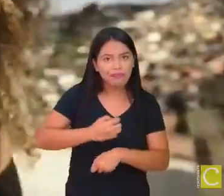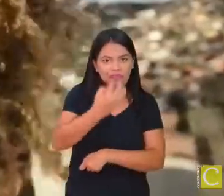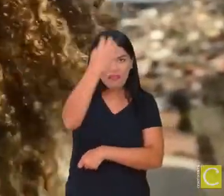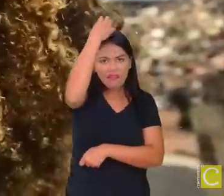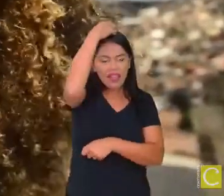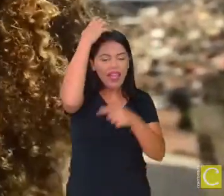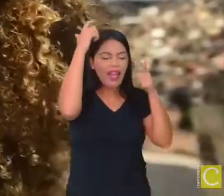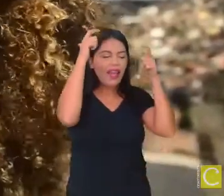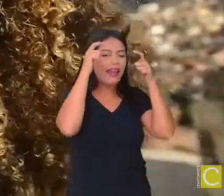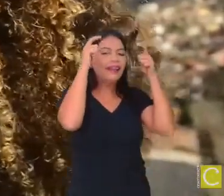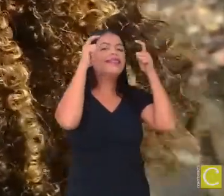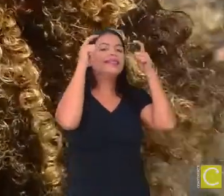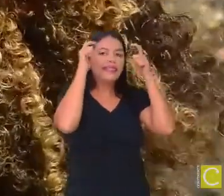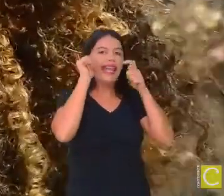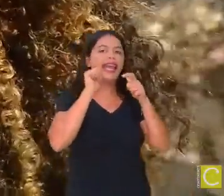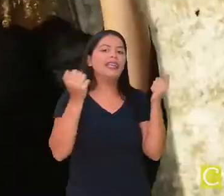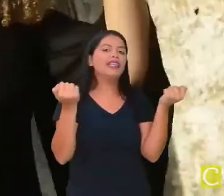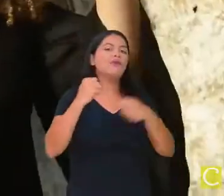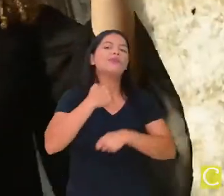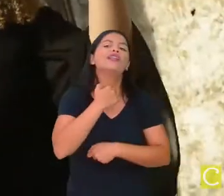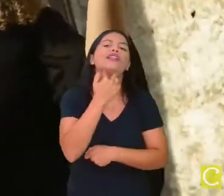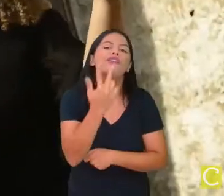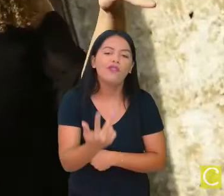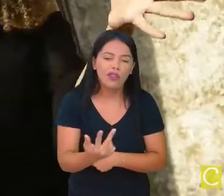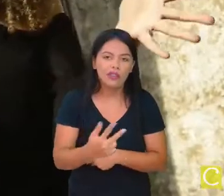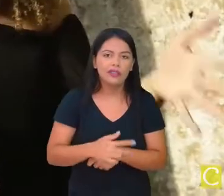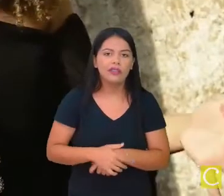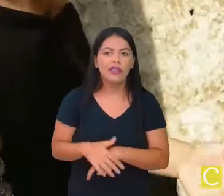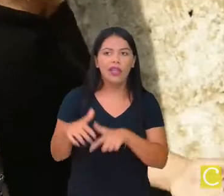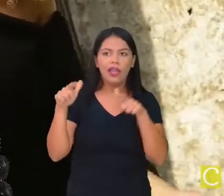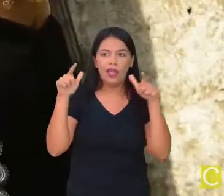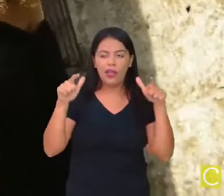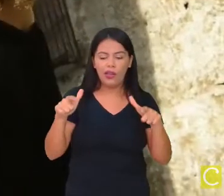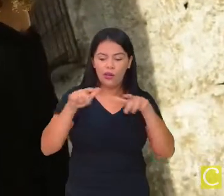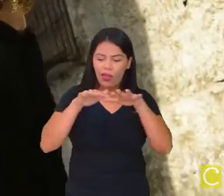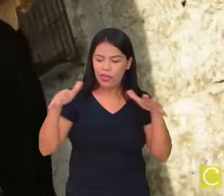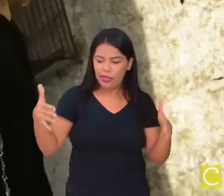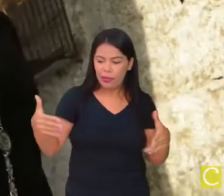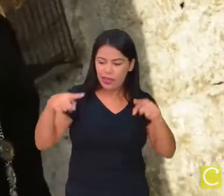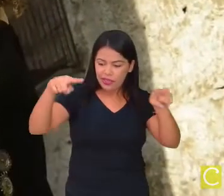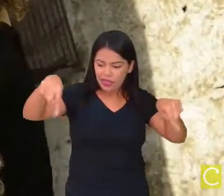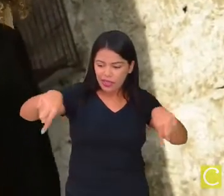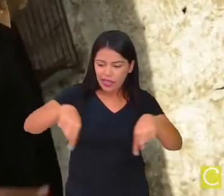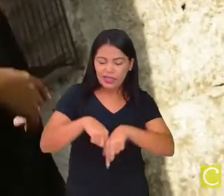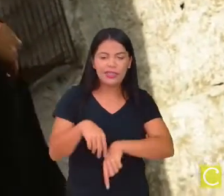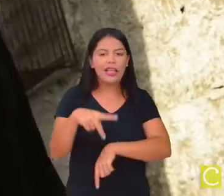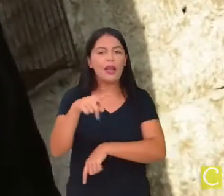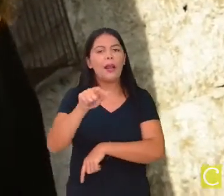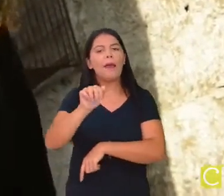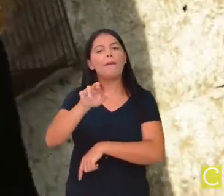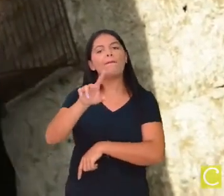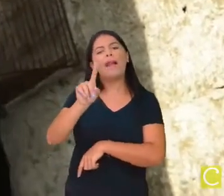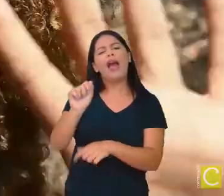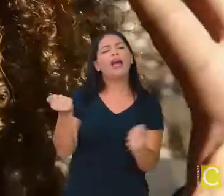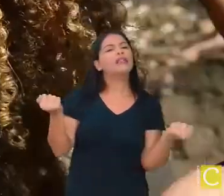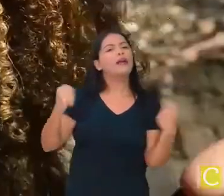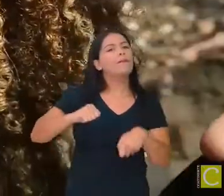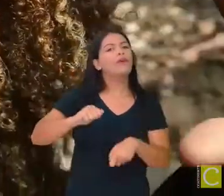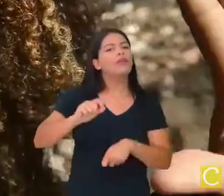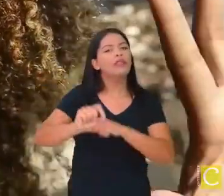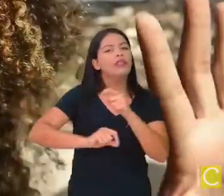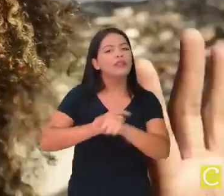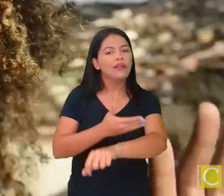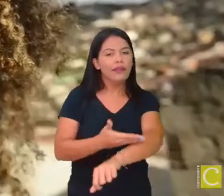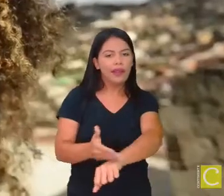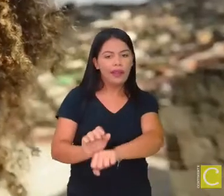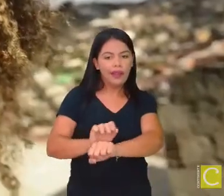sereia, imperatriz poderia ter voz. Lugar na mesa da sala, parda poderia ser parda.